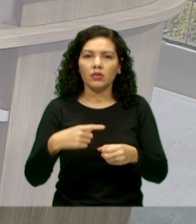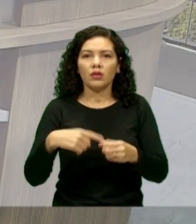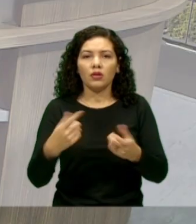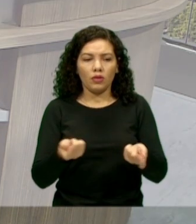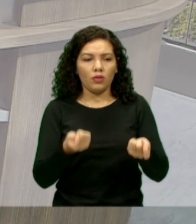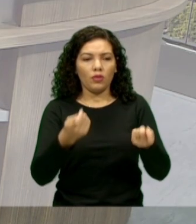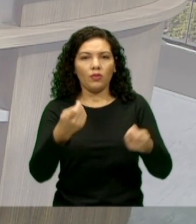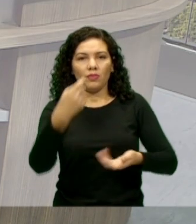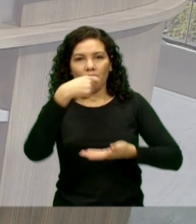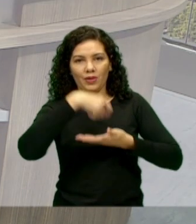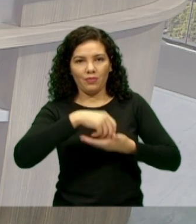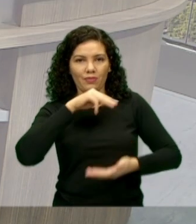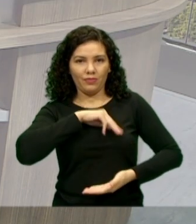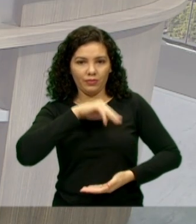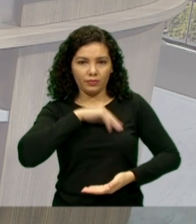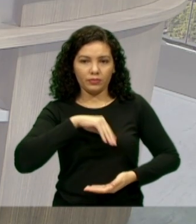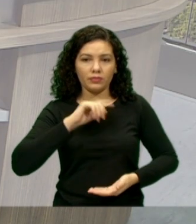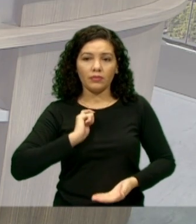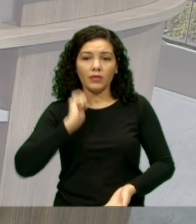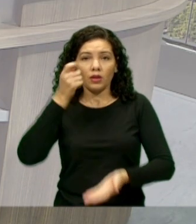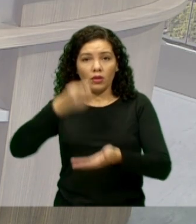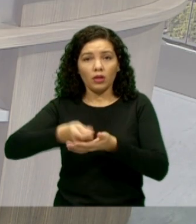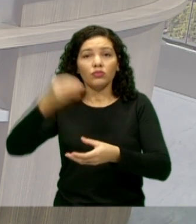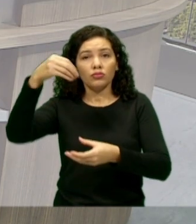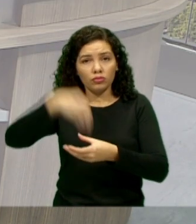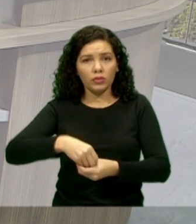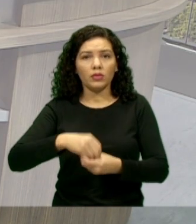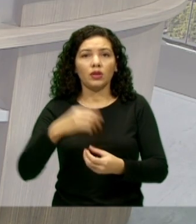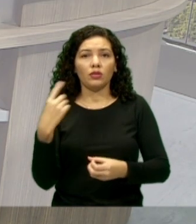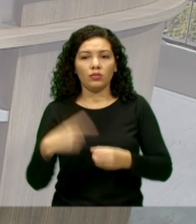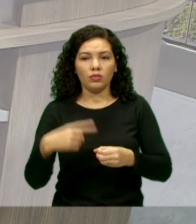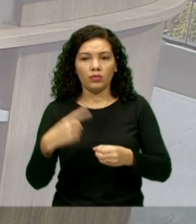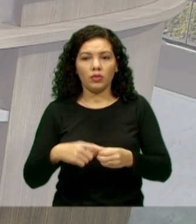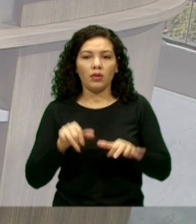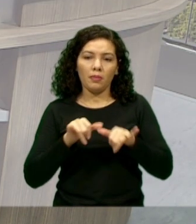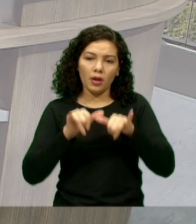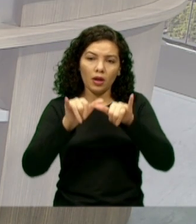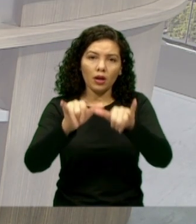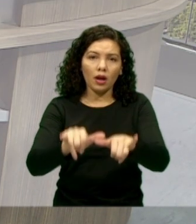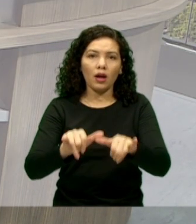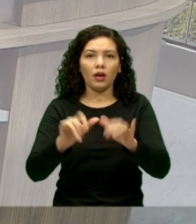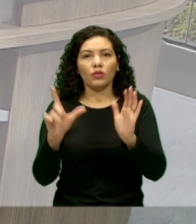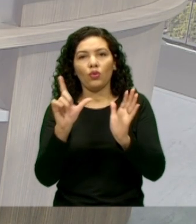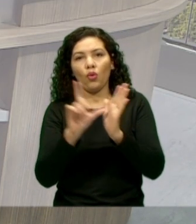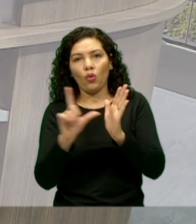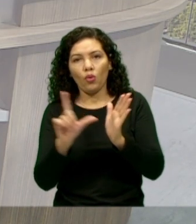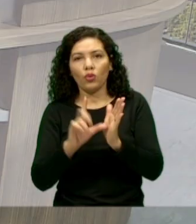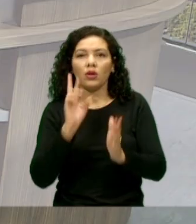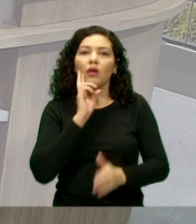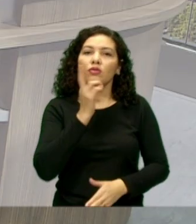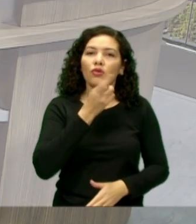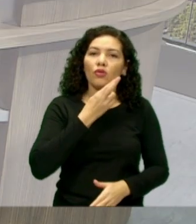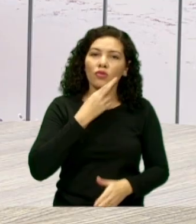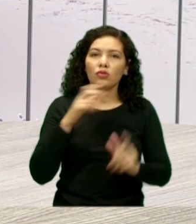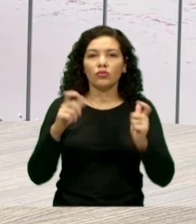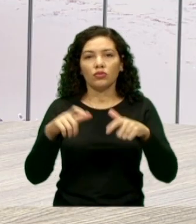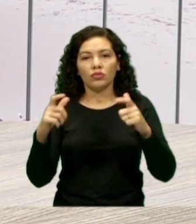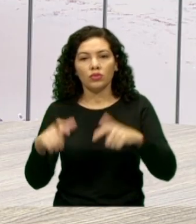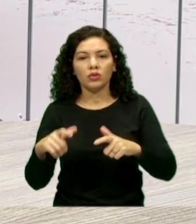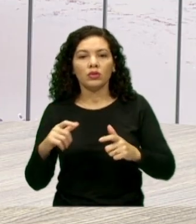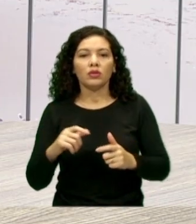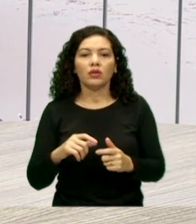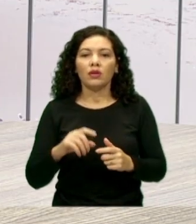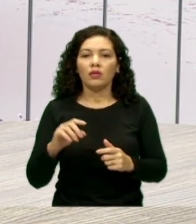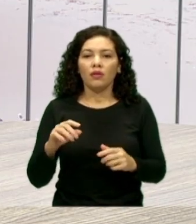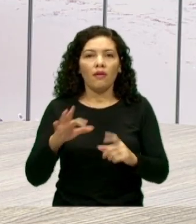município e eu gasto o meu salário no município. Eu gasto em mercados locais, em lojas locais, em restaurantes locais,